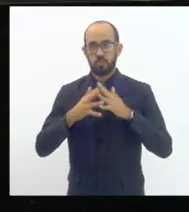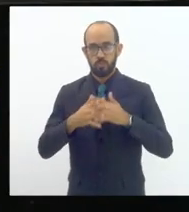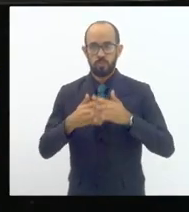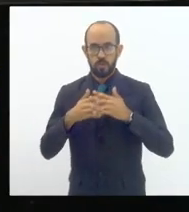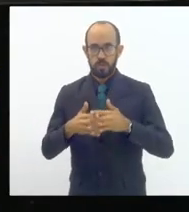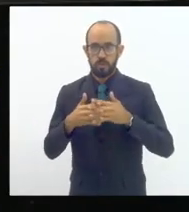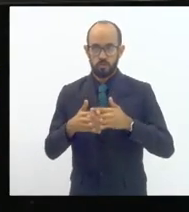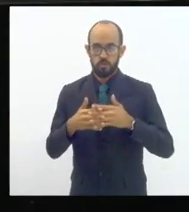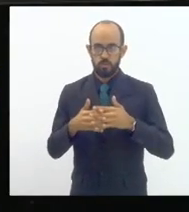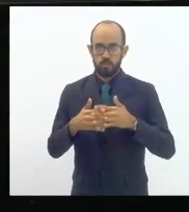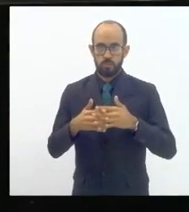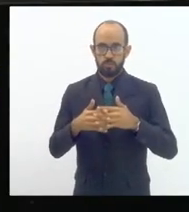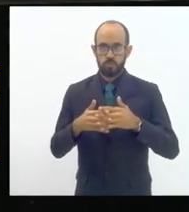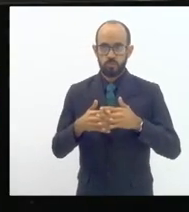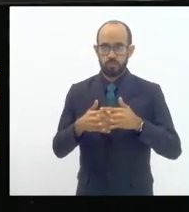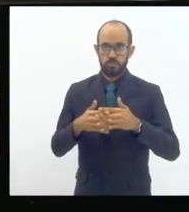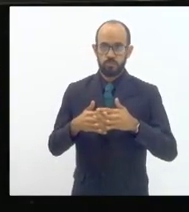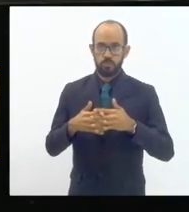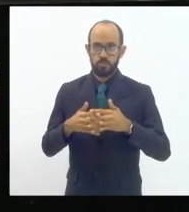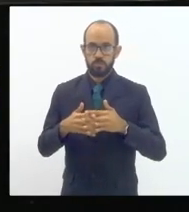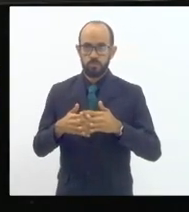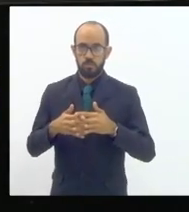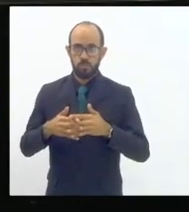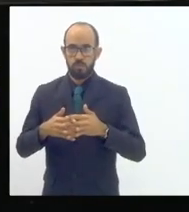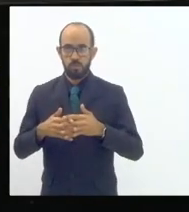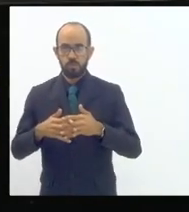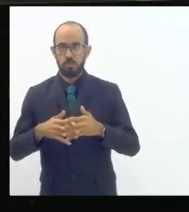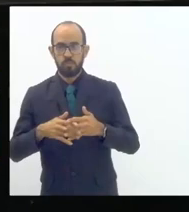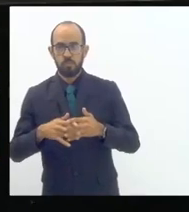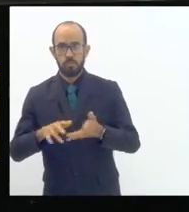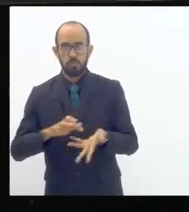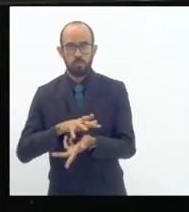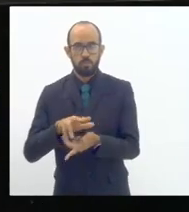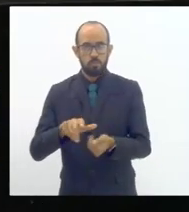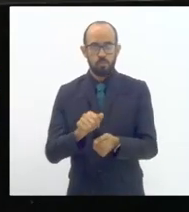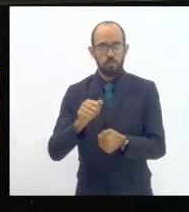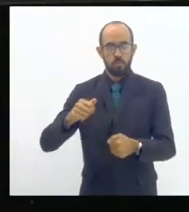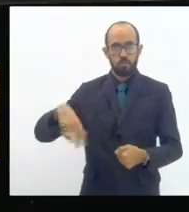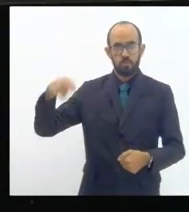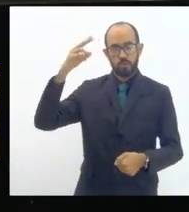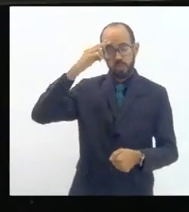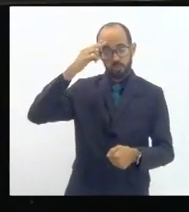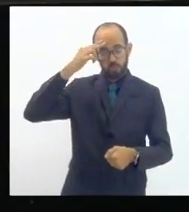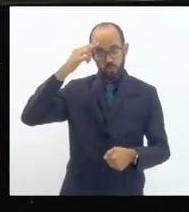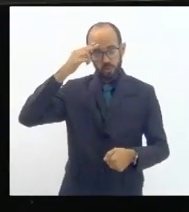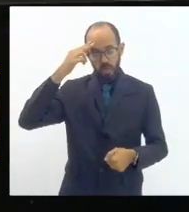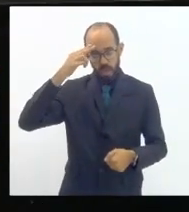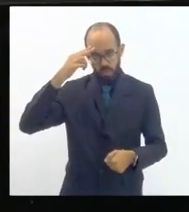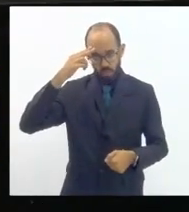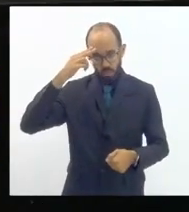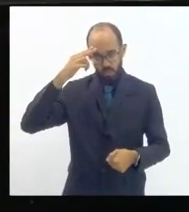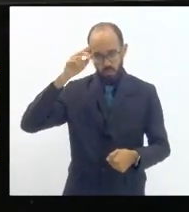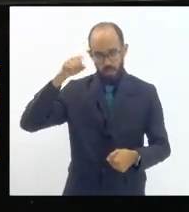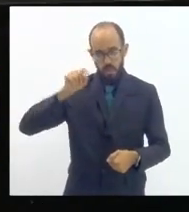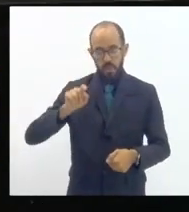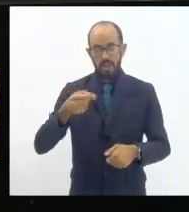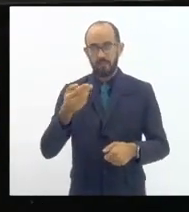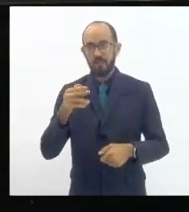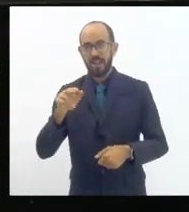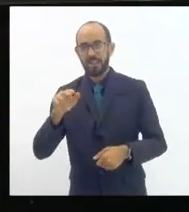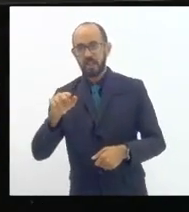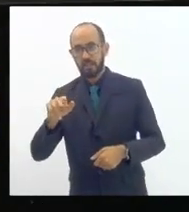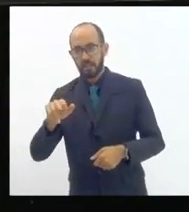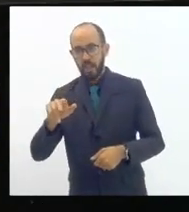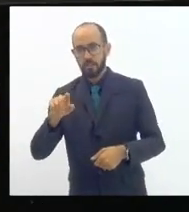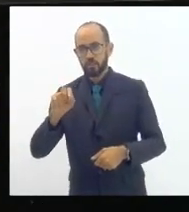confuso. O mundo que não é aquilo que é o mundo sonhado por nós, o mundo da fraternidade, não é